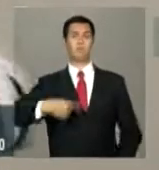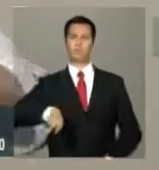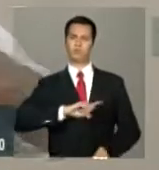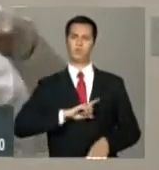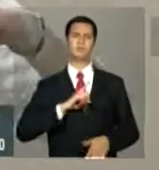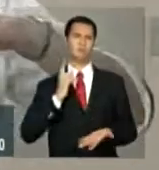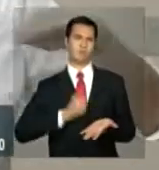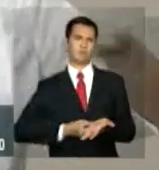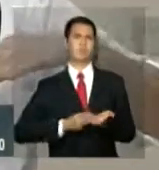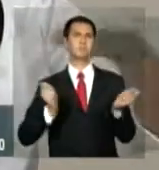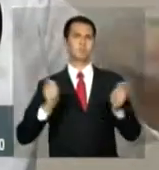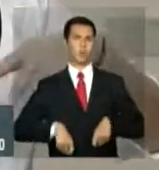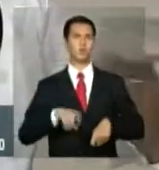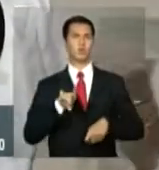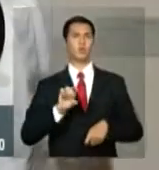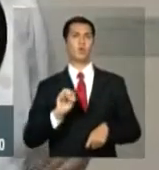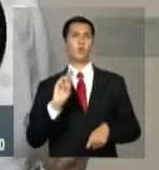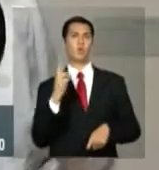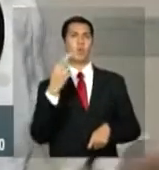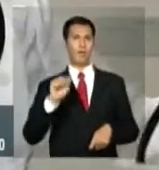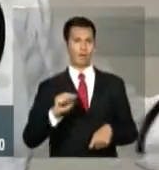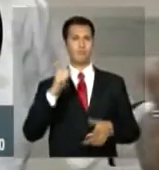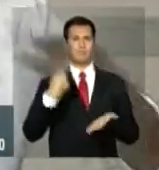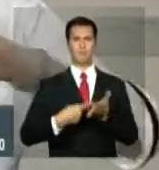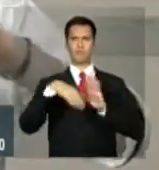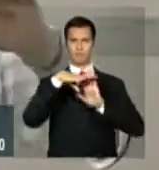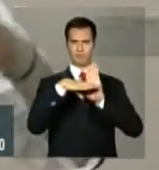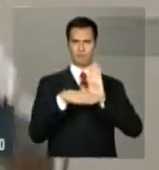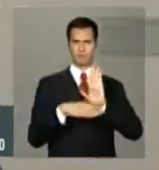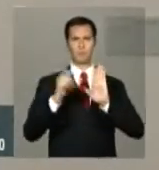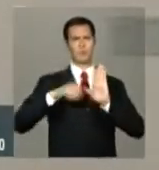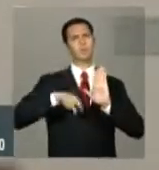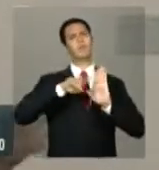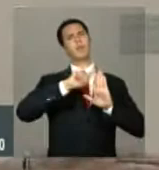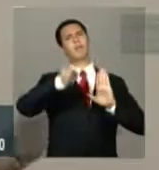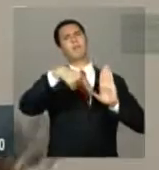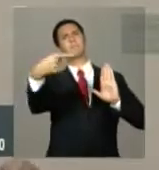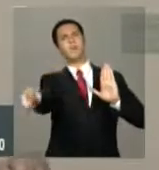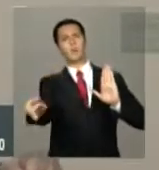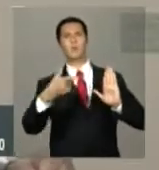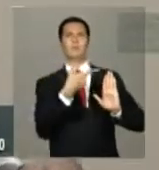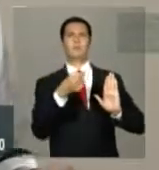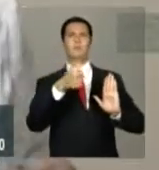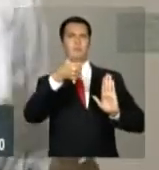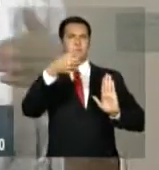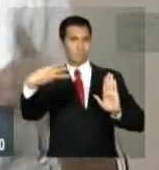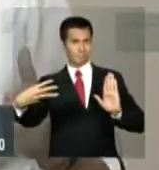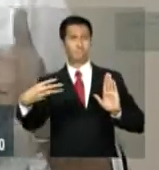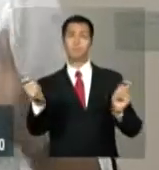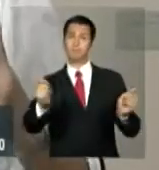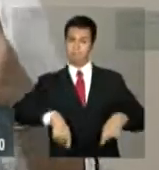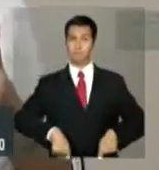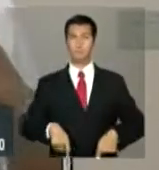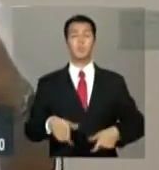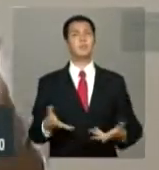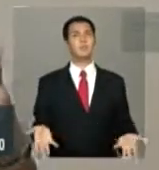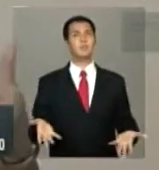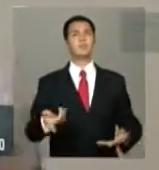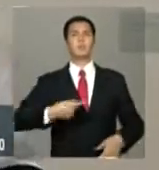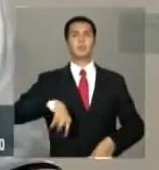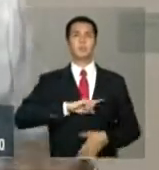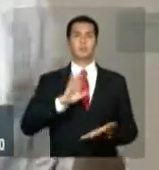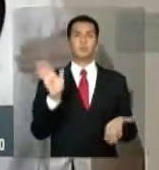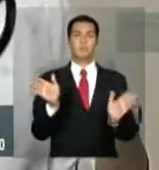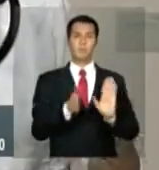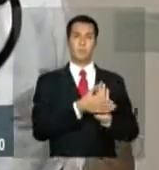2013 da situação vigente, sem ficar discutindo esses desequilíbrios. O que nós estamos propondo?